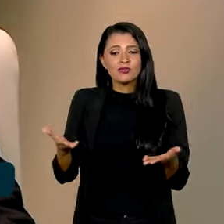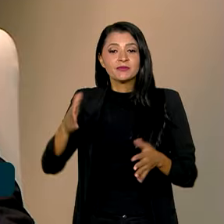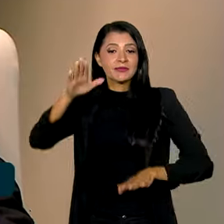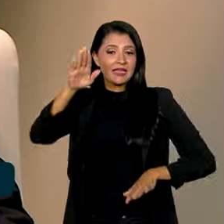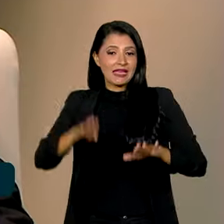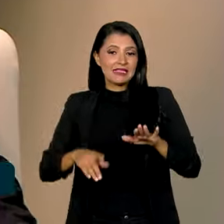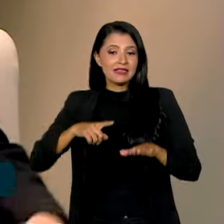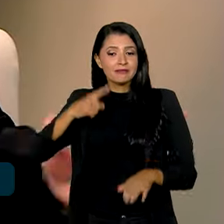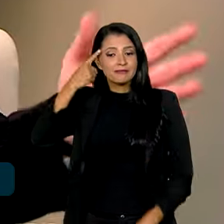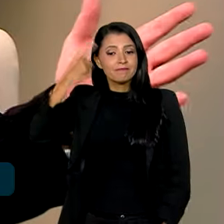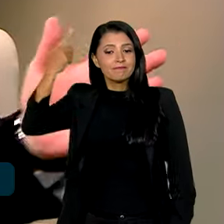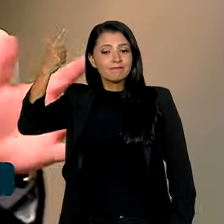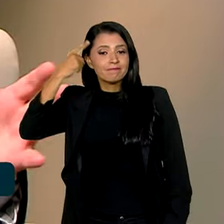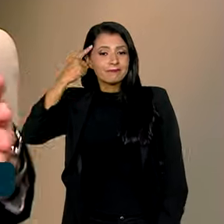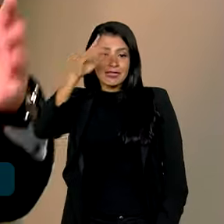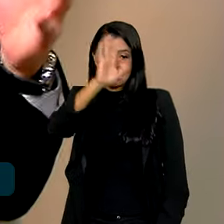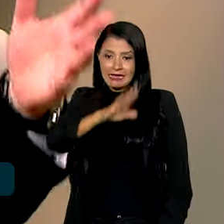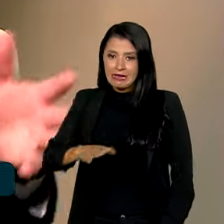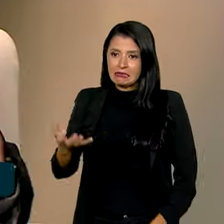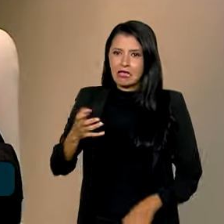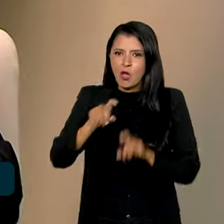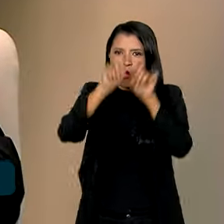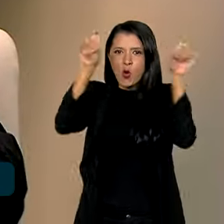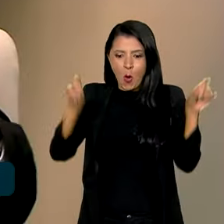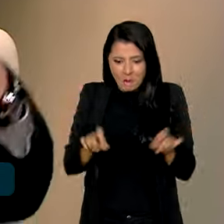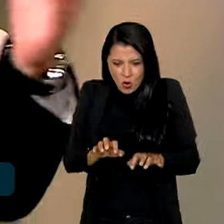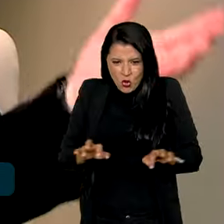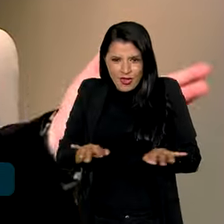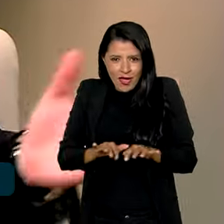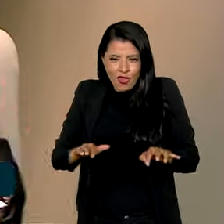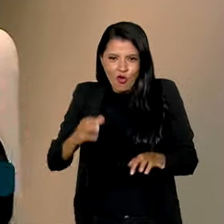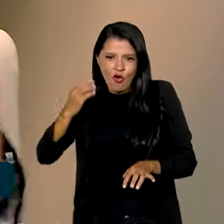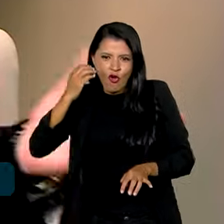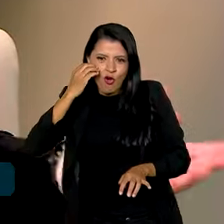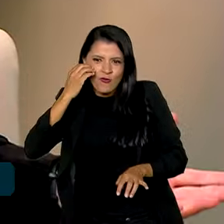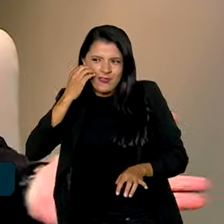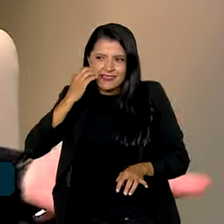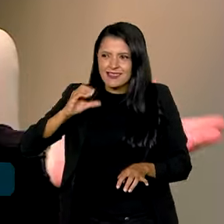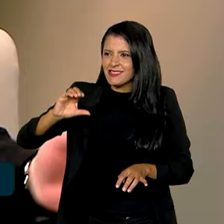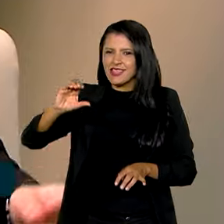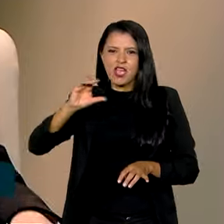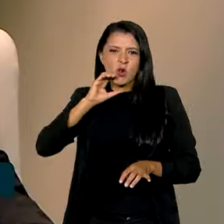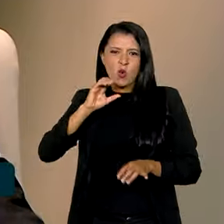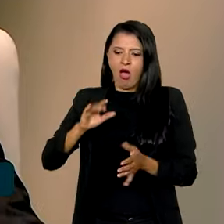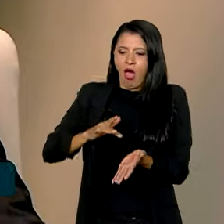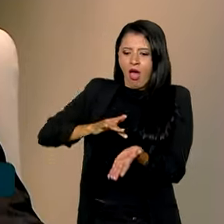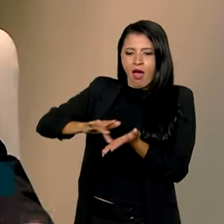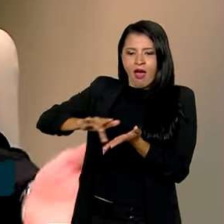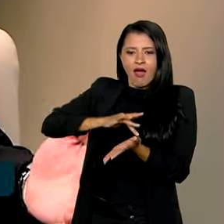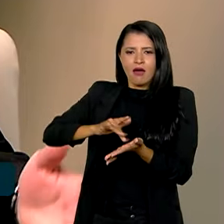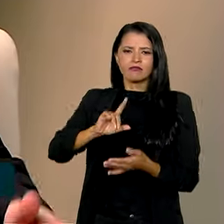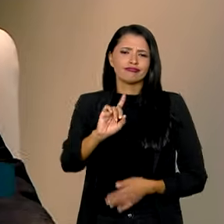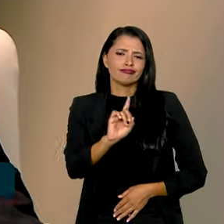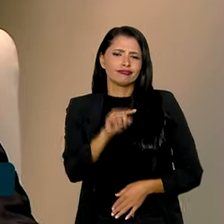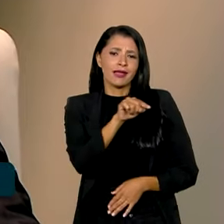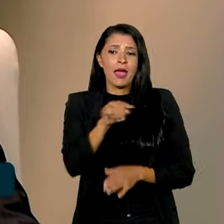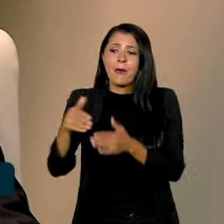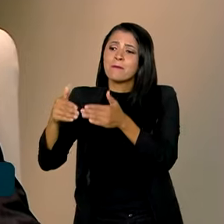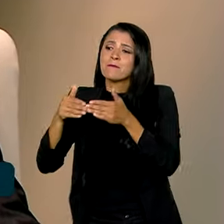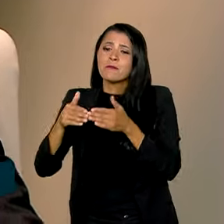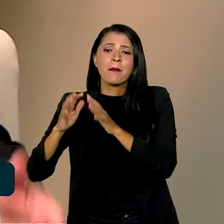uma falsa ideia de que as crianças vão querer um computador, um celular, uma coisa assim, um iPad. Não, as crianças pedem